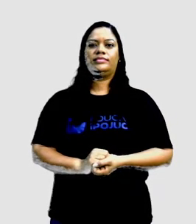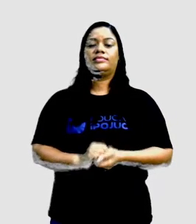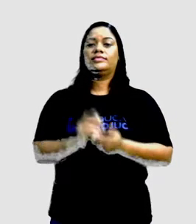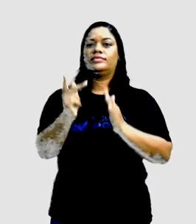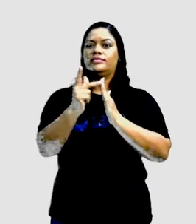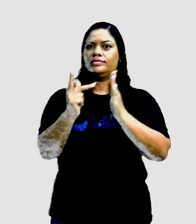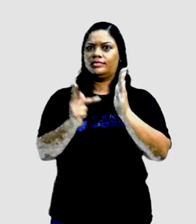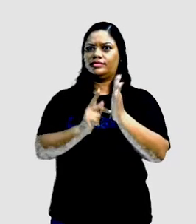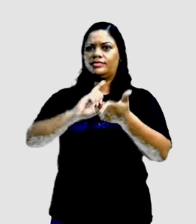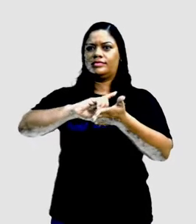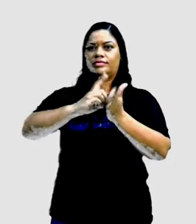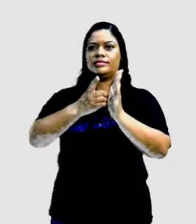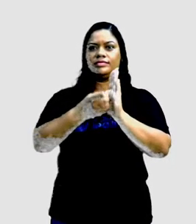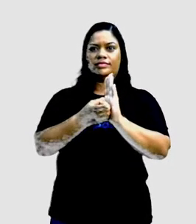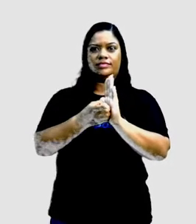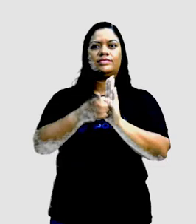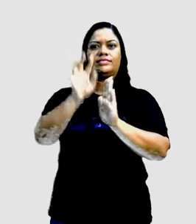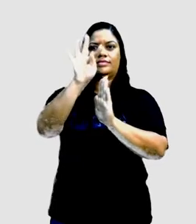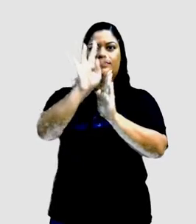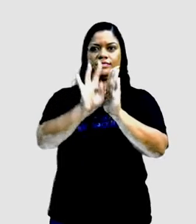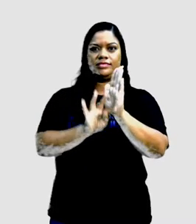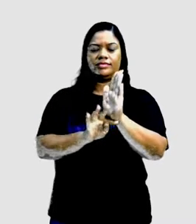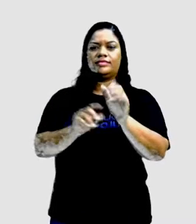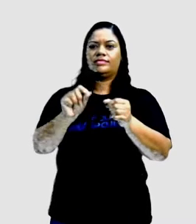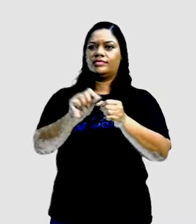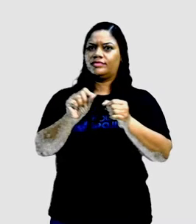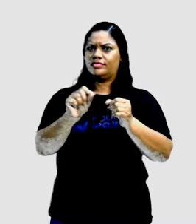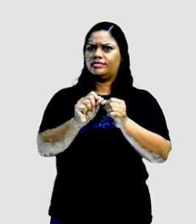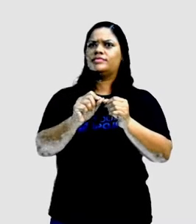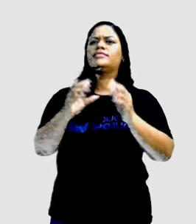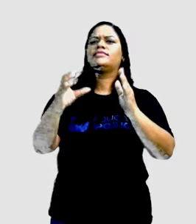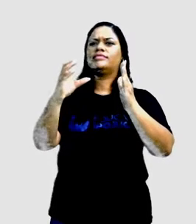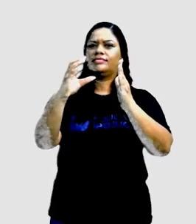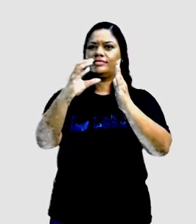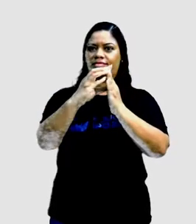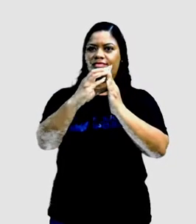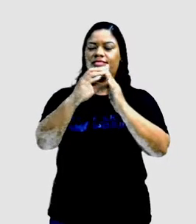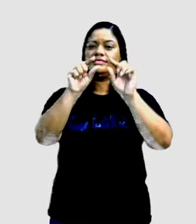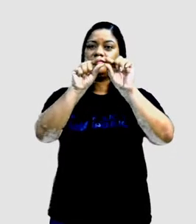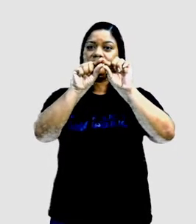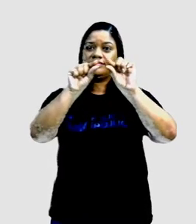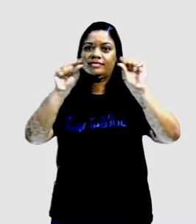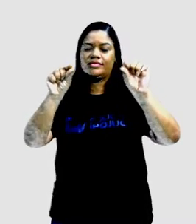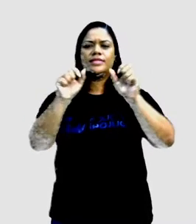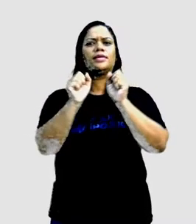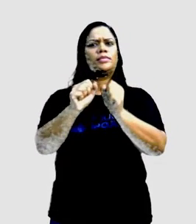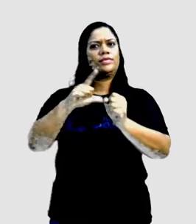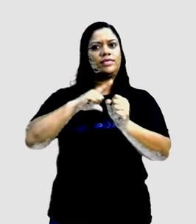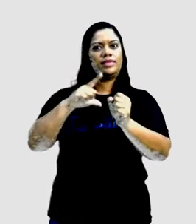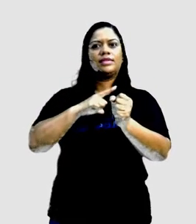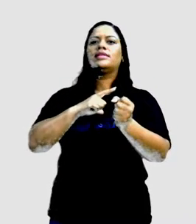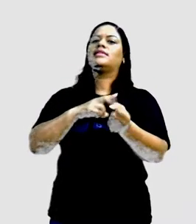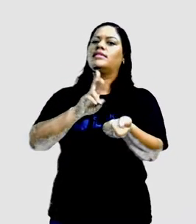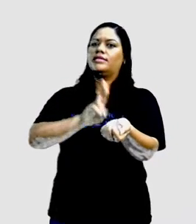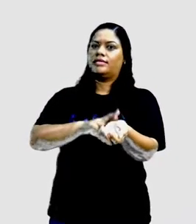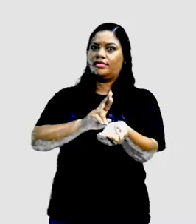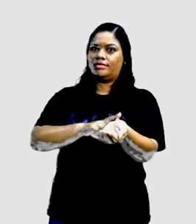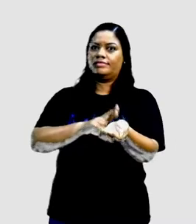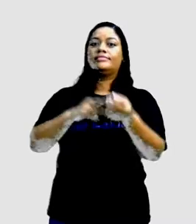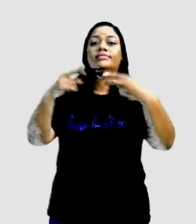poema é um gênero textual literário formado por estrofes e versos. Os poemas podem ter rimas,